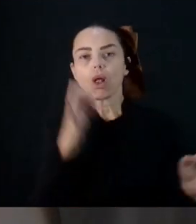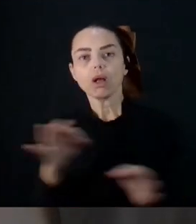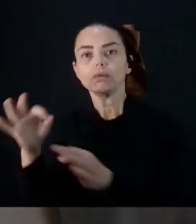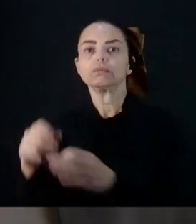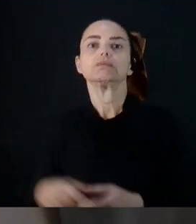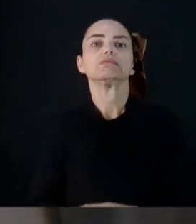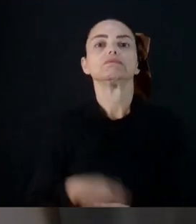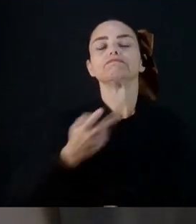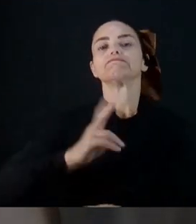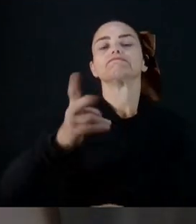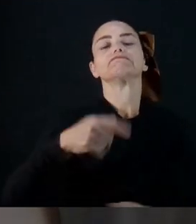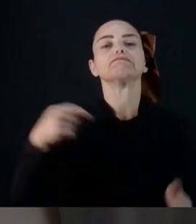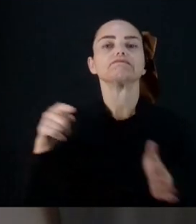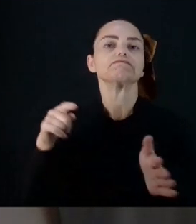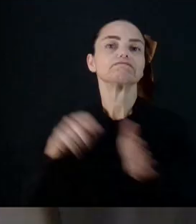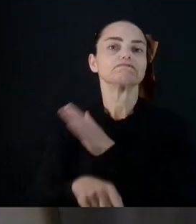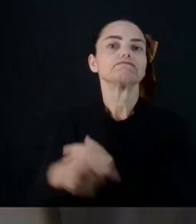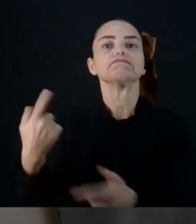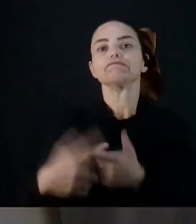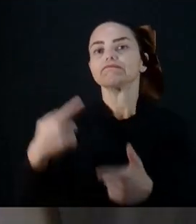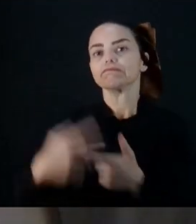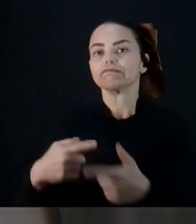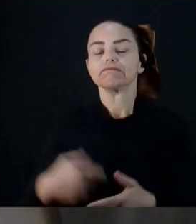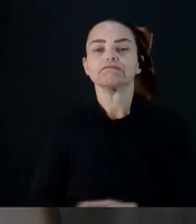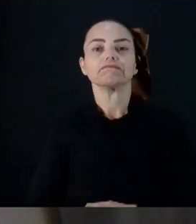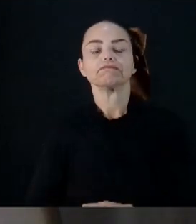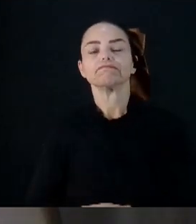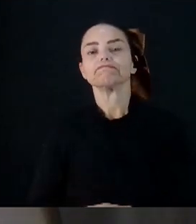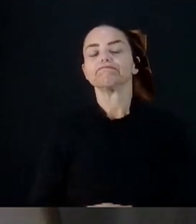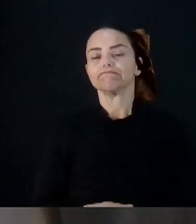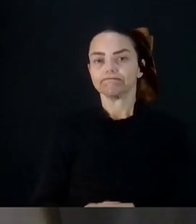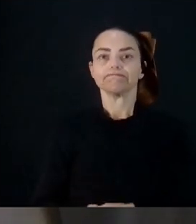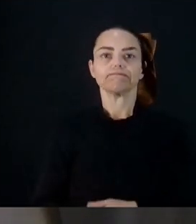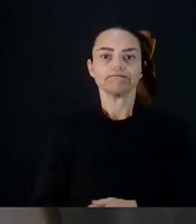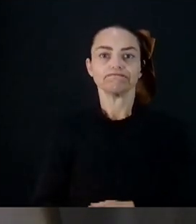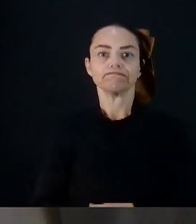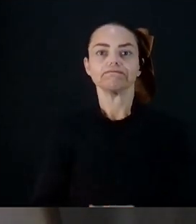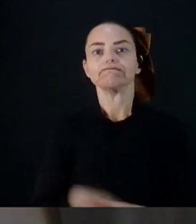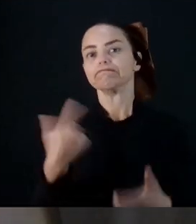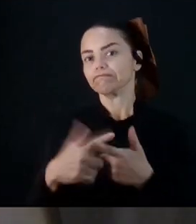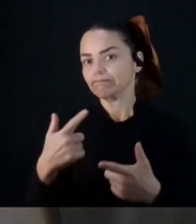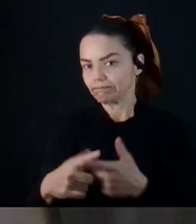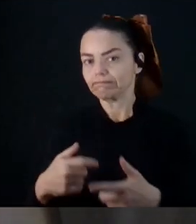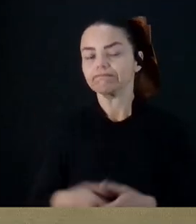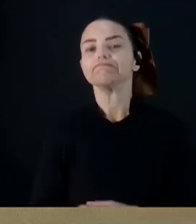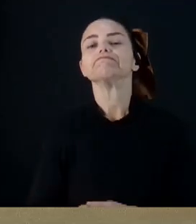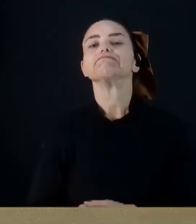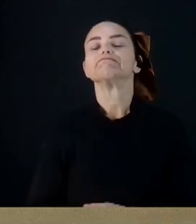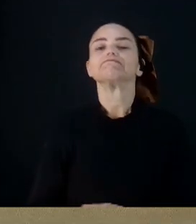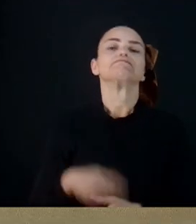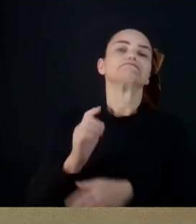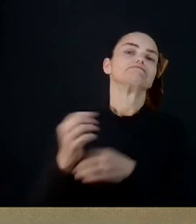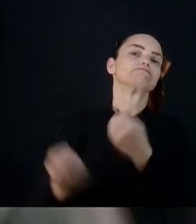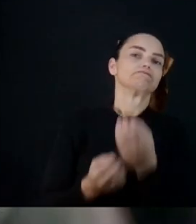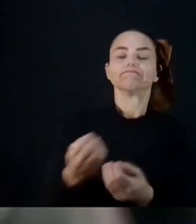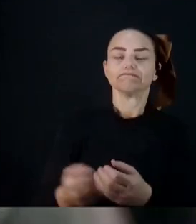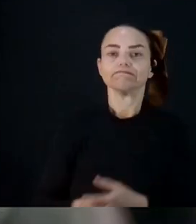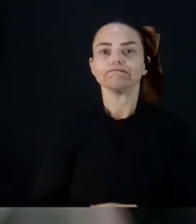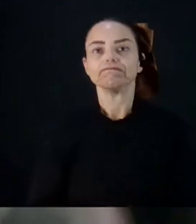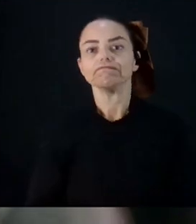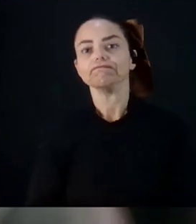se perguntar o porquê daquilo. De onde veio essa ideia, né? Tentar